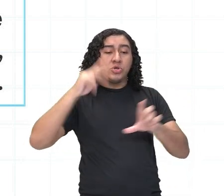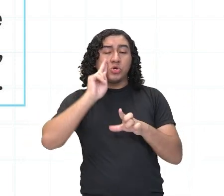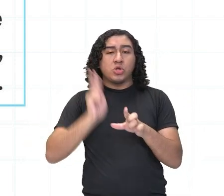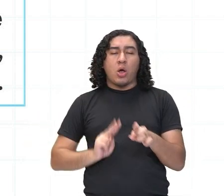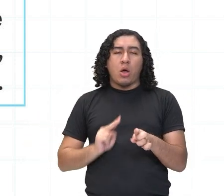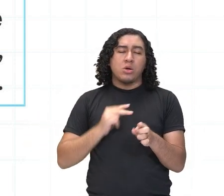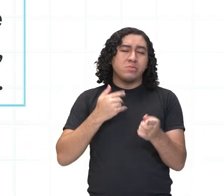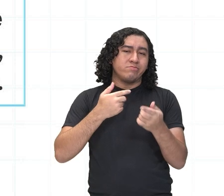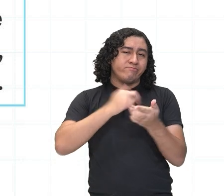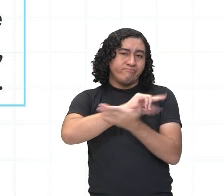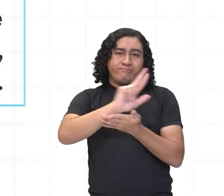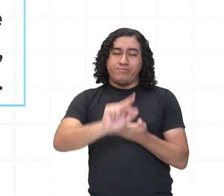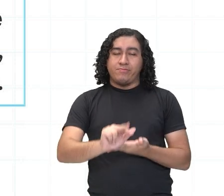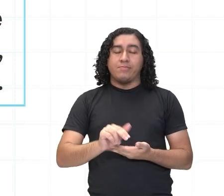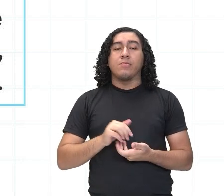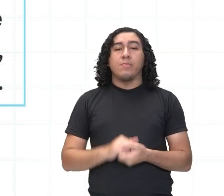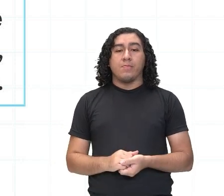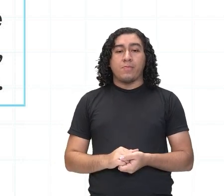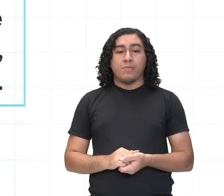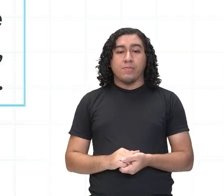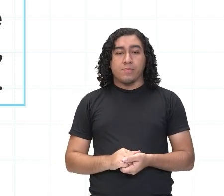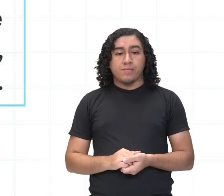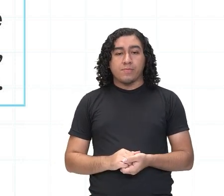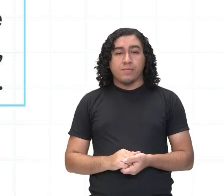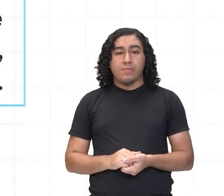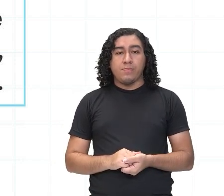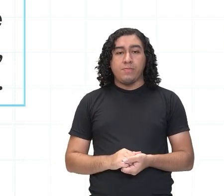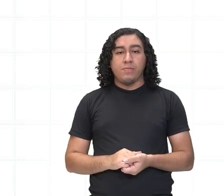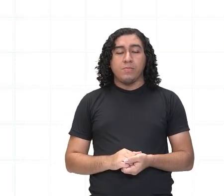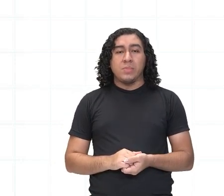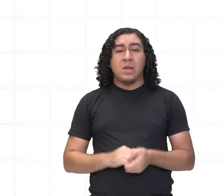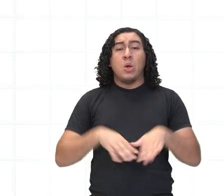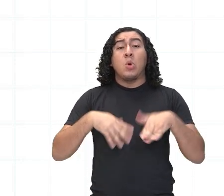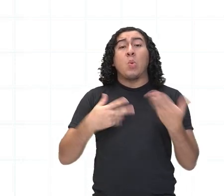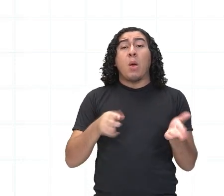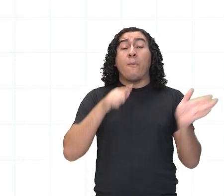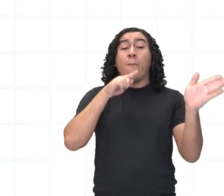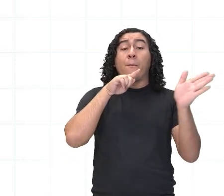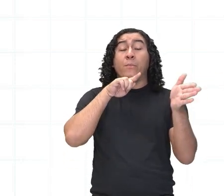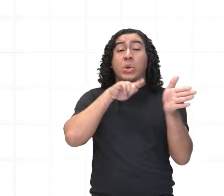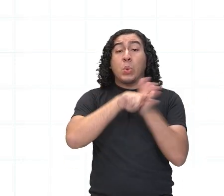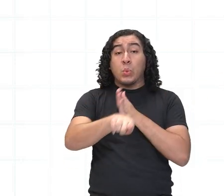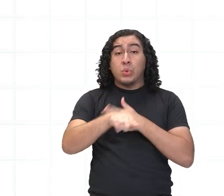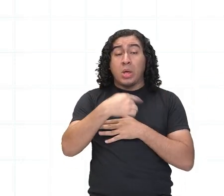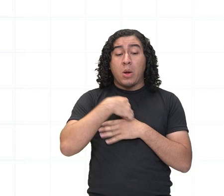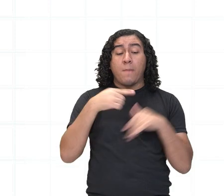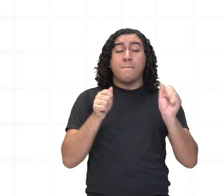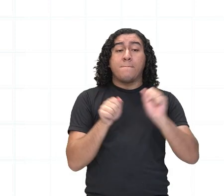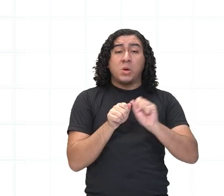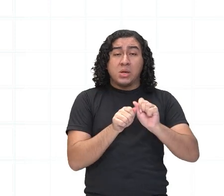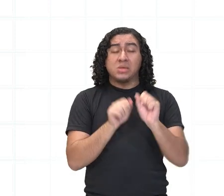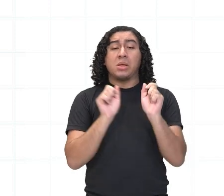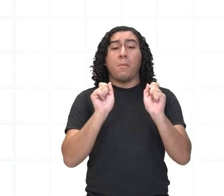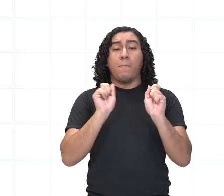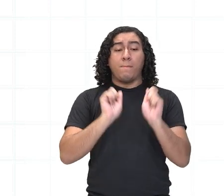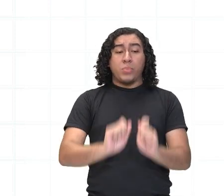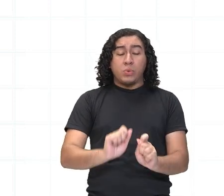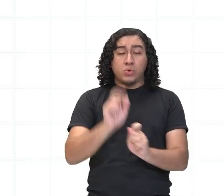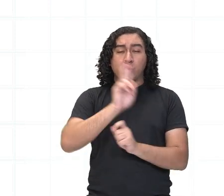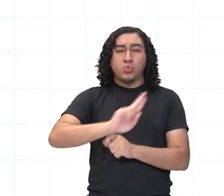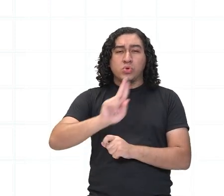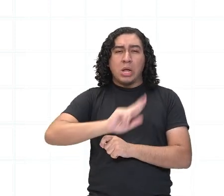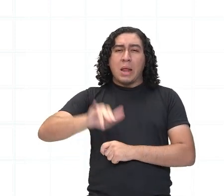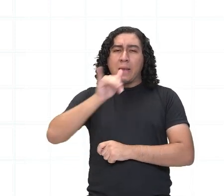por diante, né? Então, seguindo adiante, que perguntas norteadoras eu posso utilizar para,